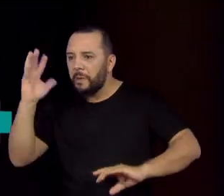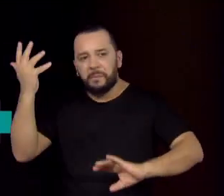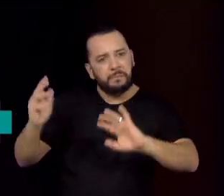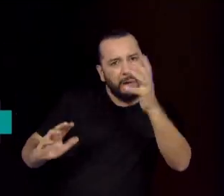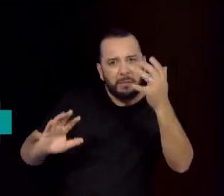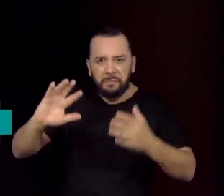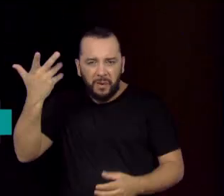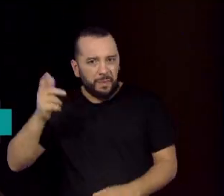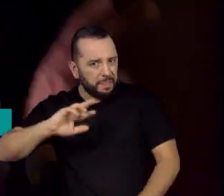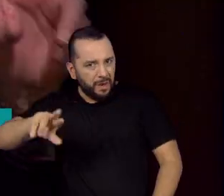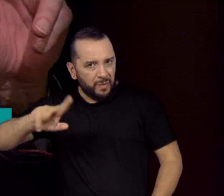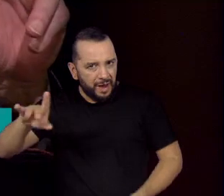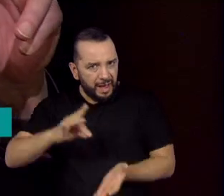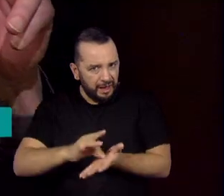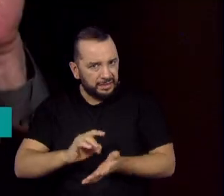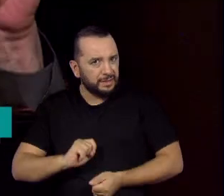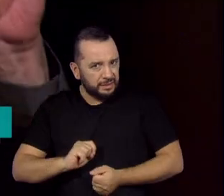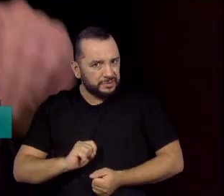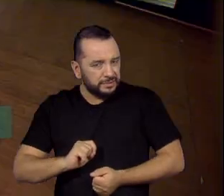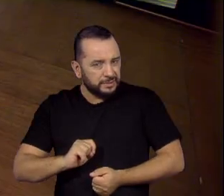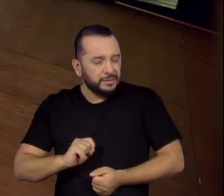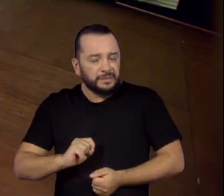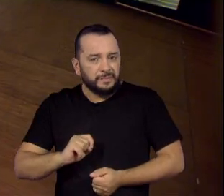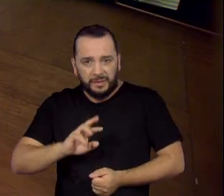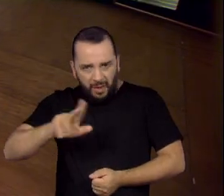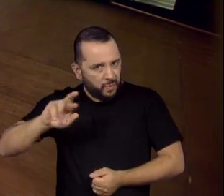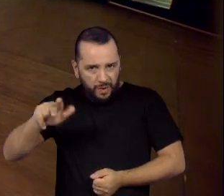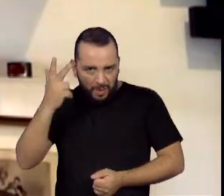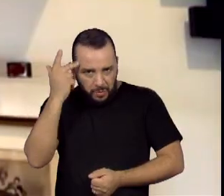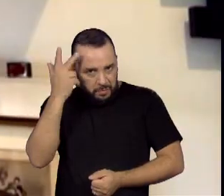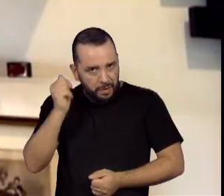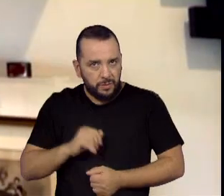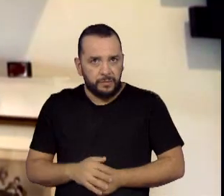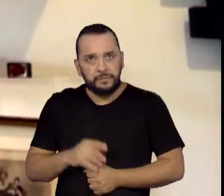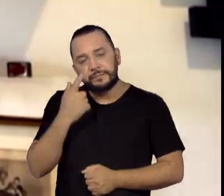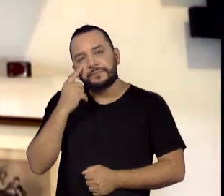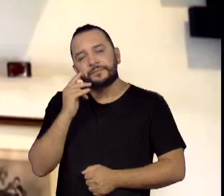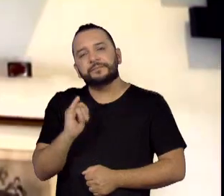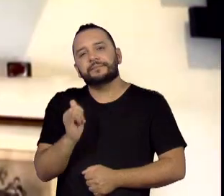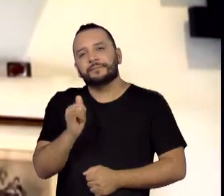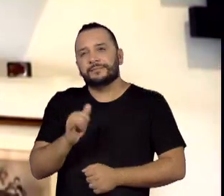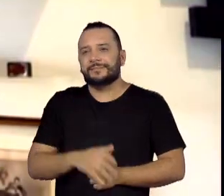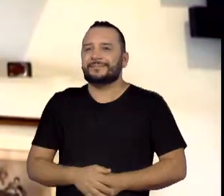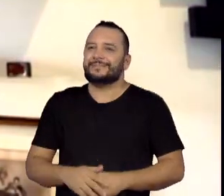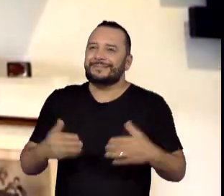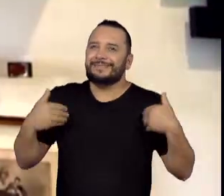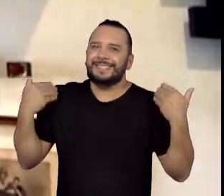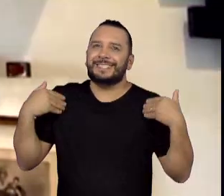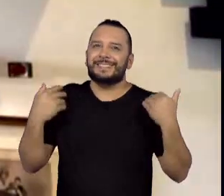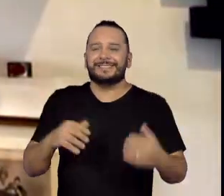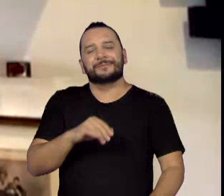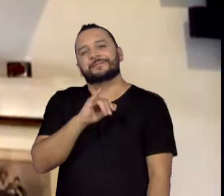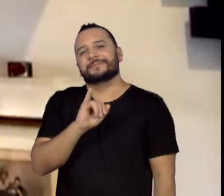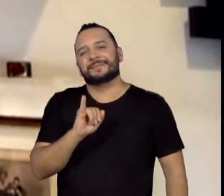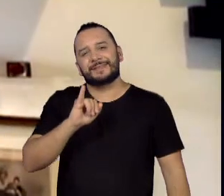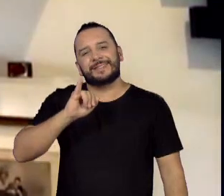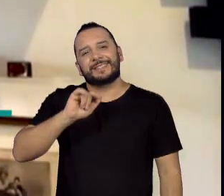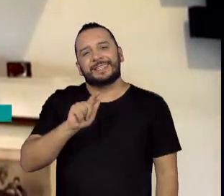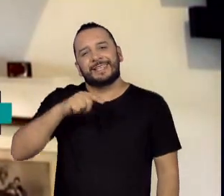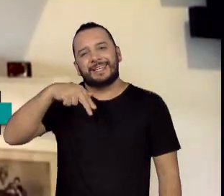um depoimento para você aqui, aliás, um depoimento duplo, 2 pessoas, vamos ver. Alegria, Inácio, que alegria te